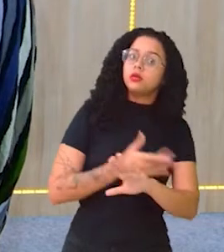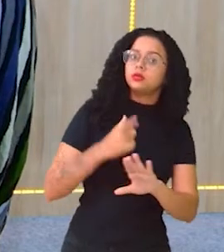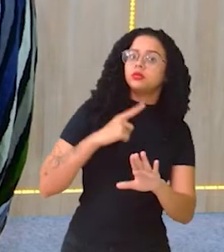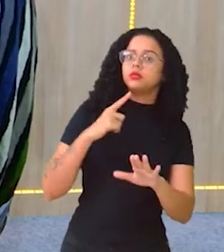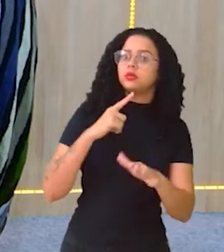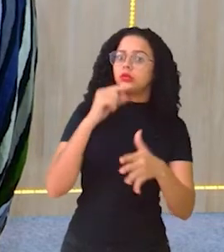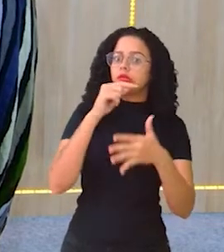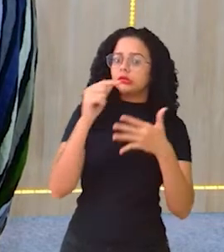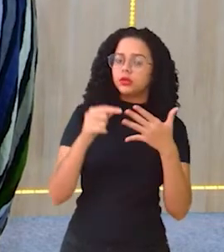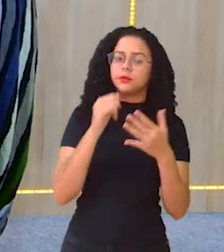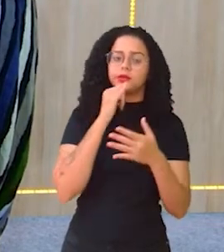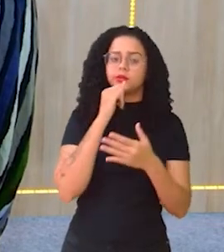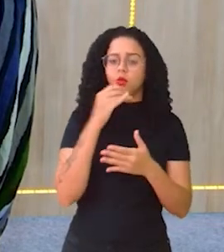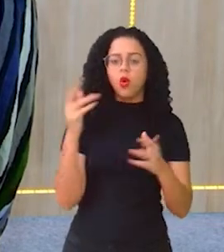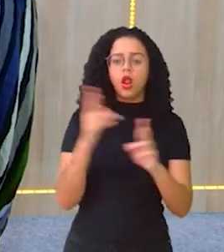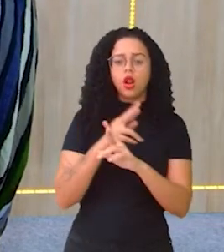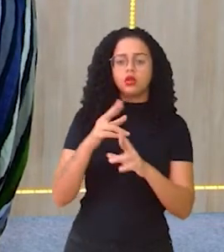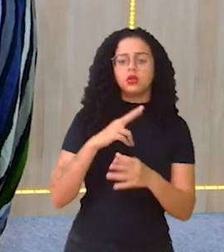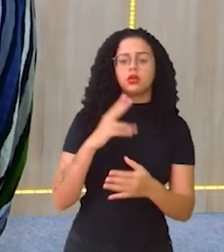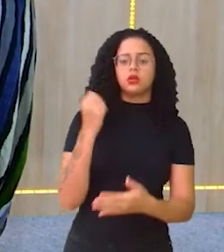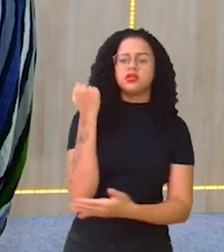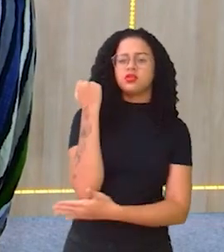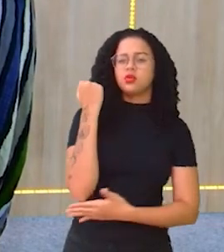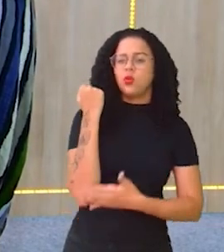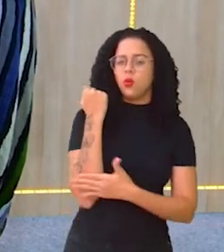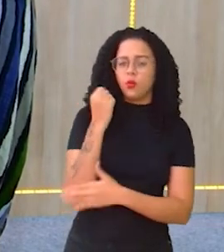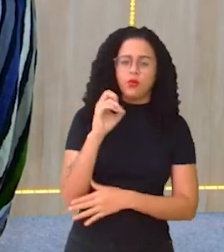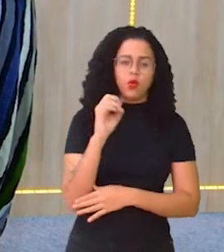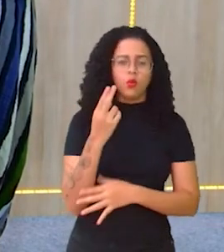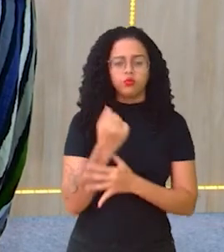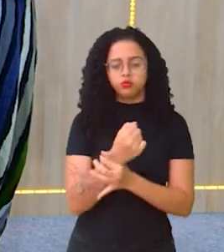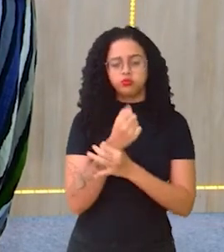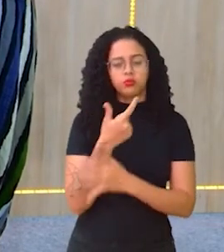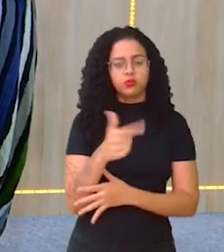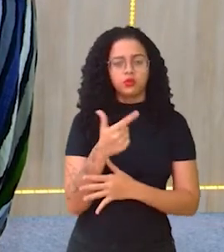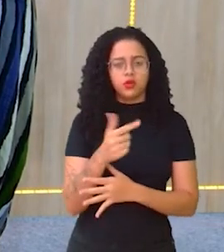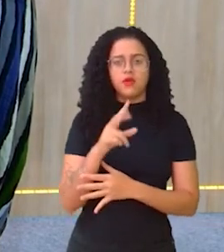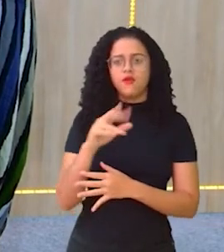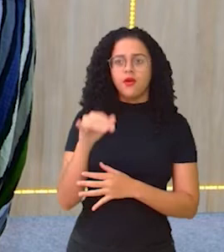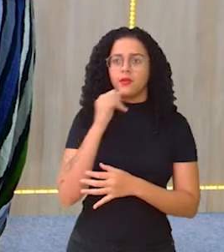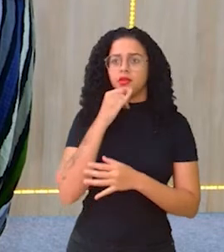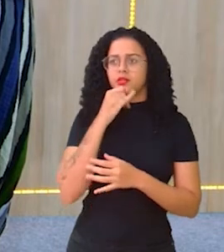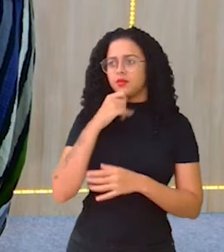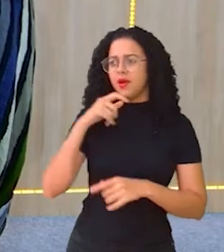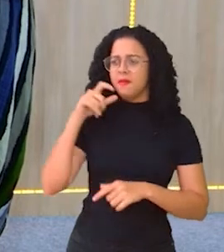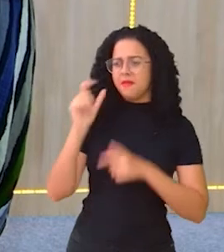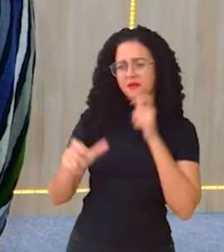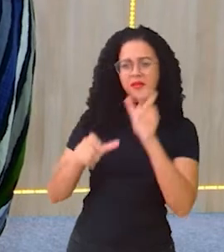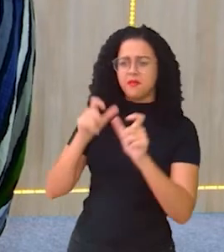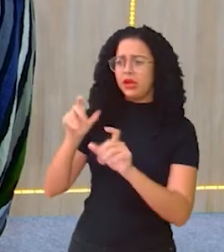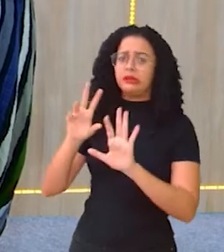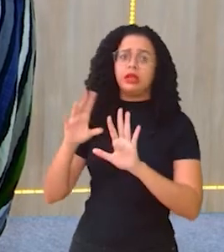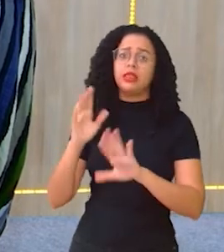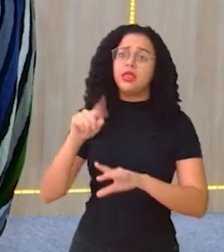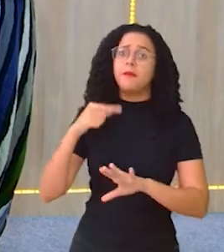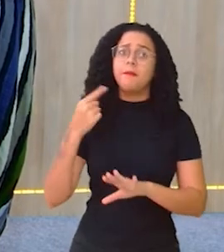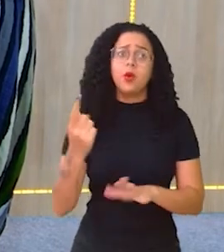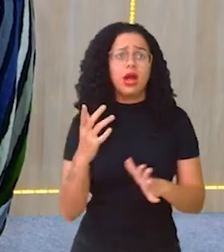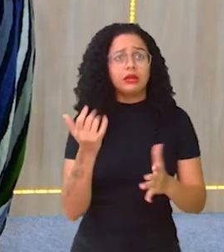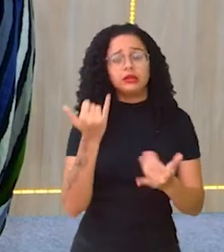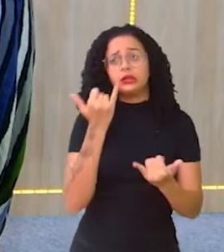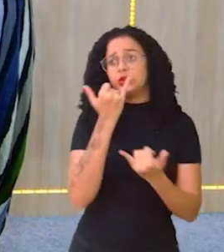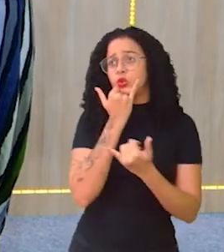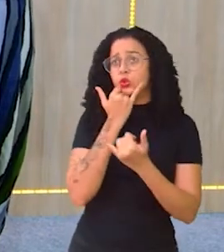haja ciúme, por exemplo, que haja insegurança, a pessoa vai às vezes perder a cabeça, vai falar e depois, não, desculpa, não sei o quê.